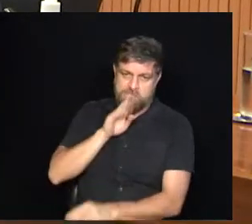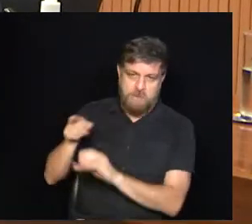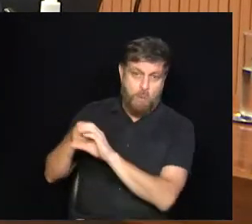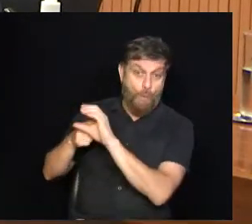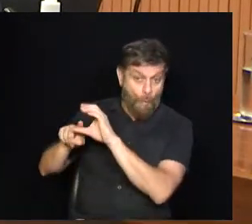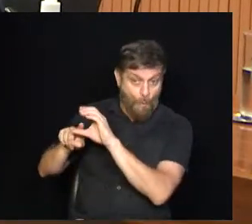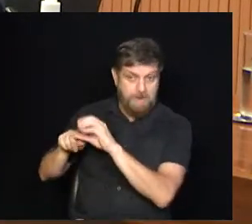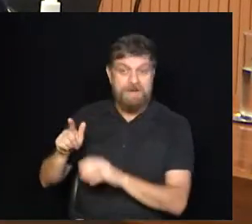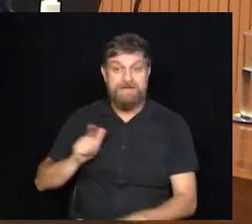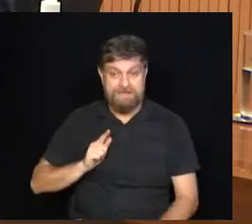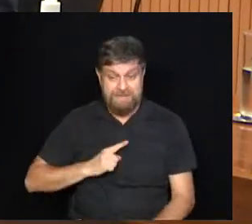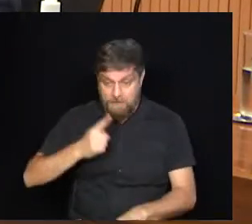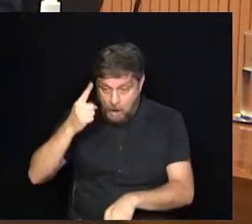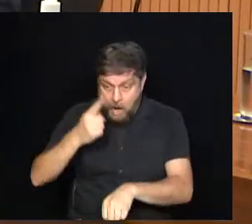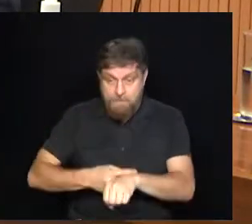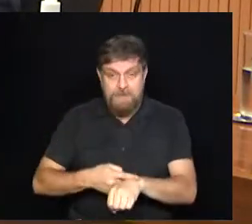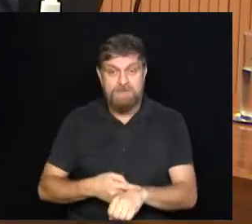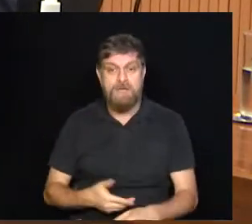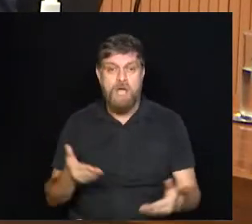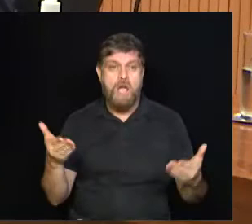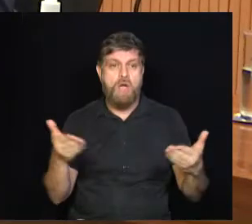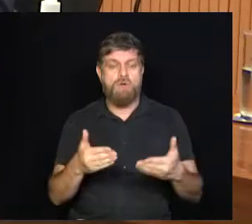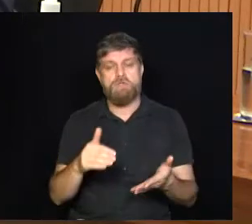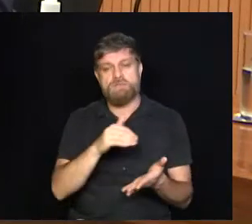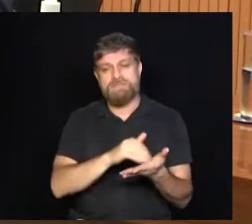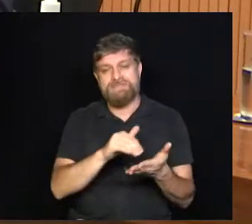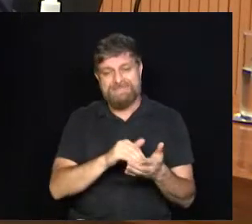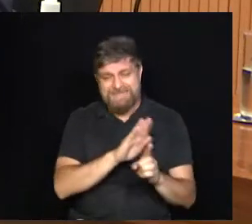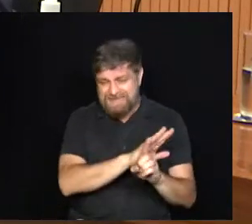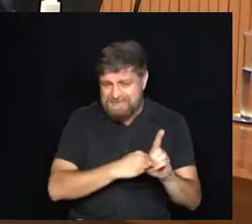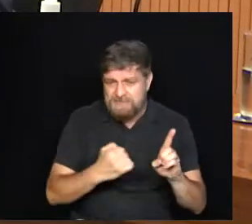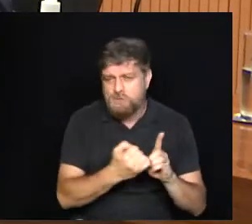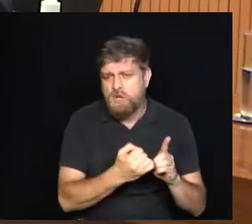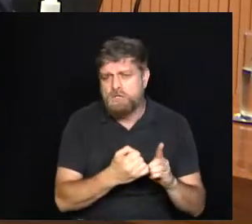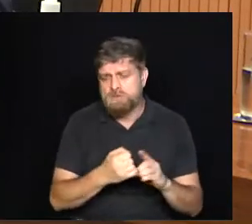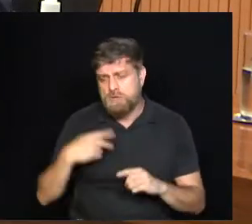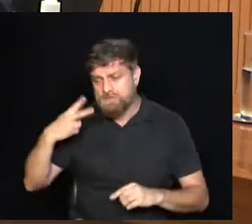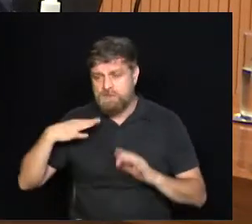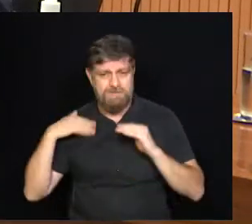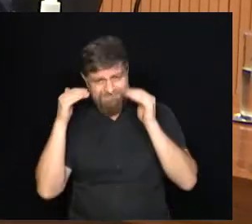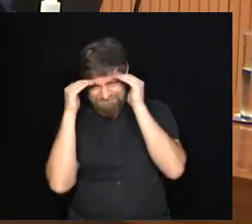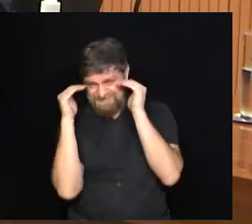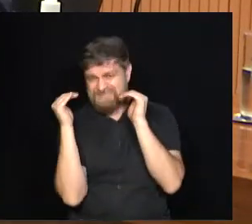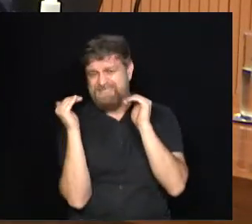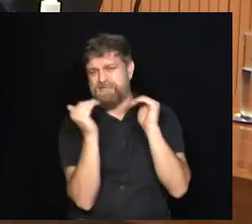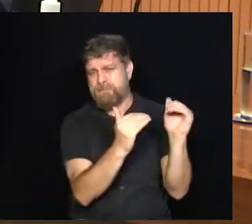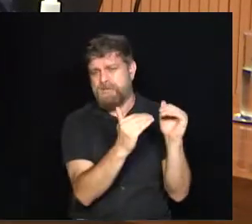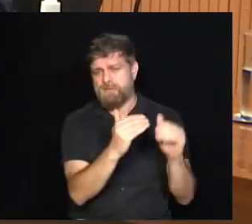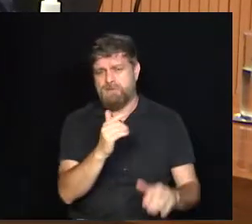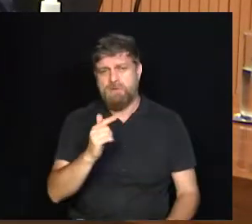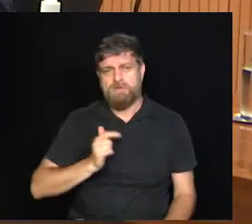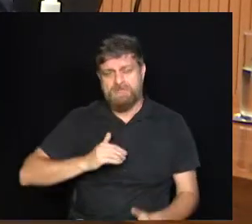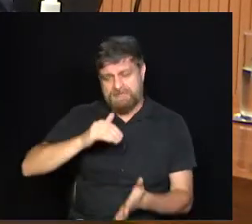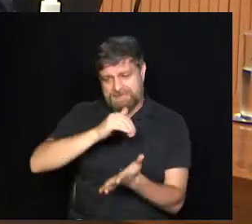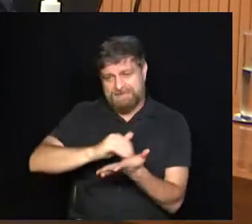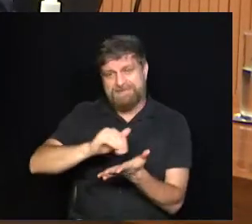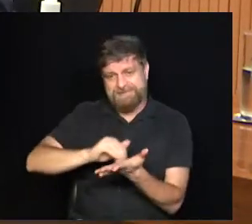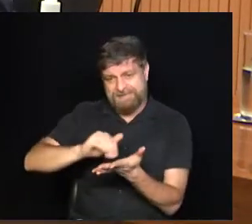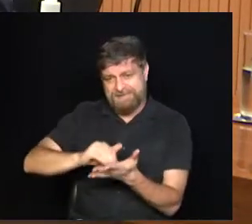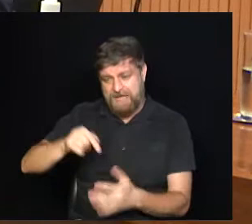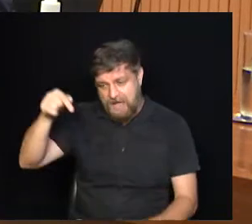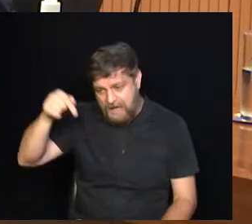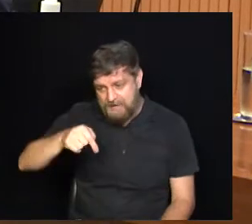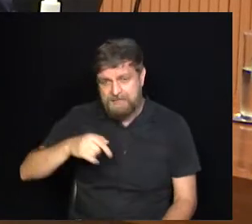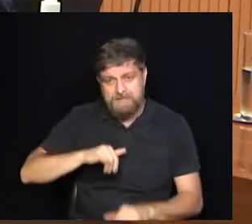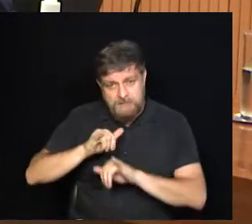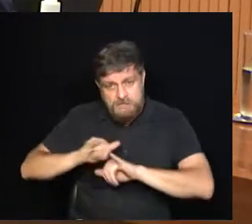momento. E hoje o nome da secretária é muito respeitado aqui dentro, né? Tem vários secretários aqui que, eu já falei isso